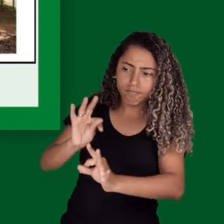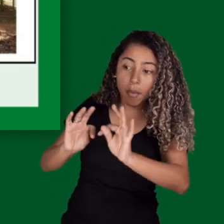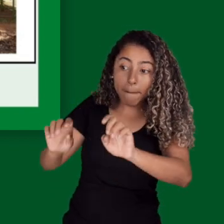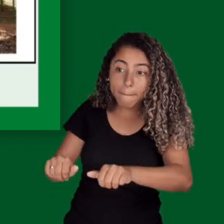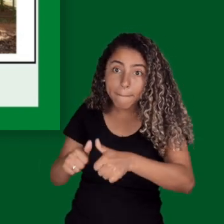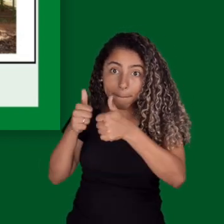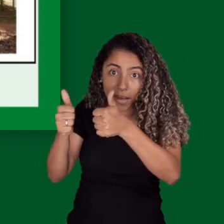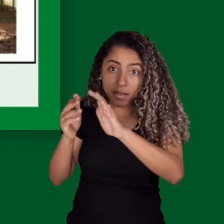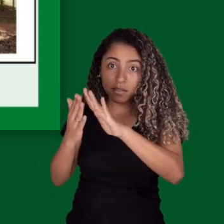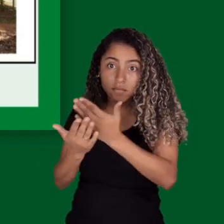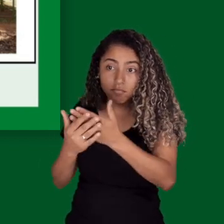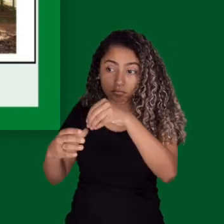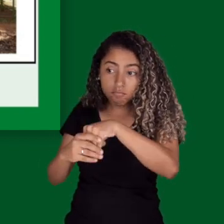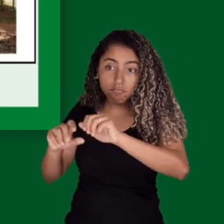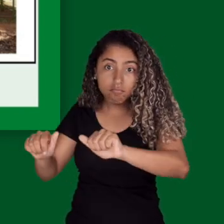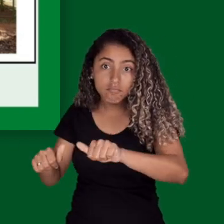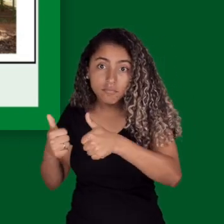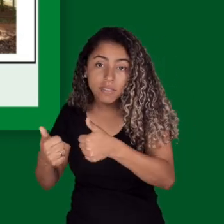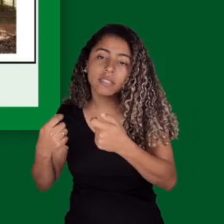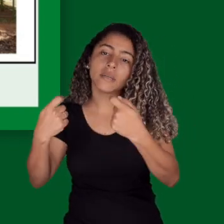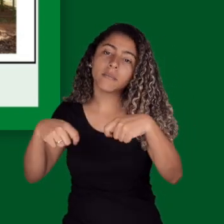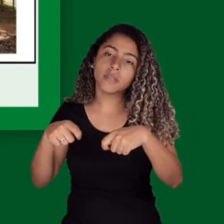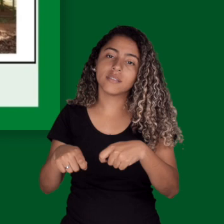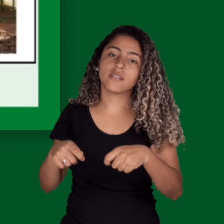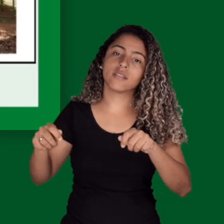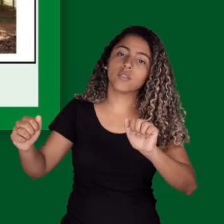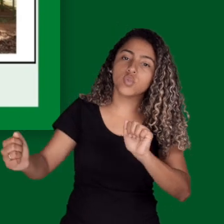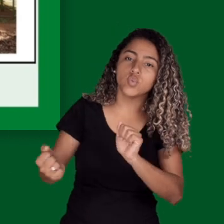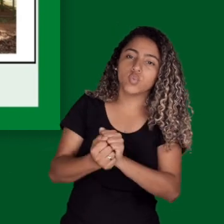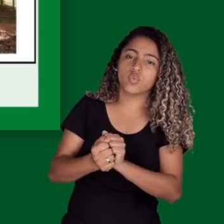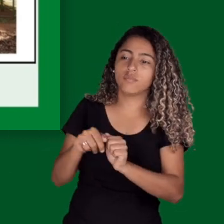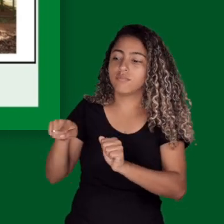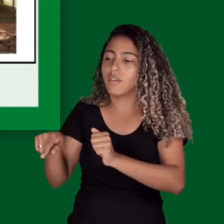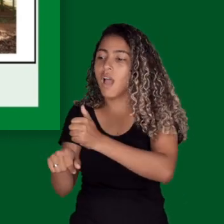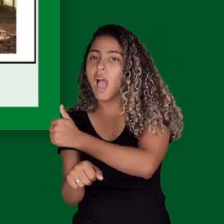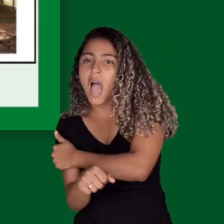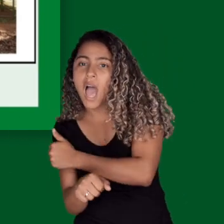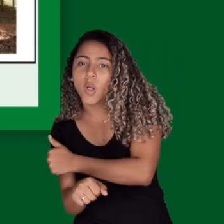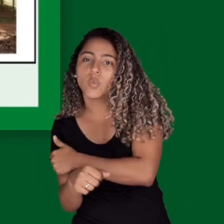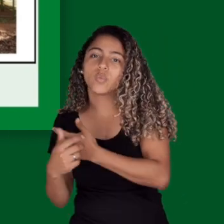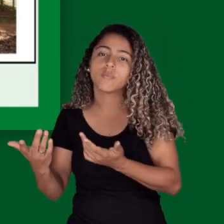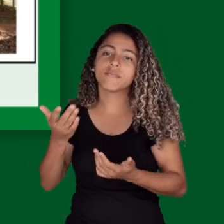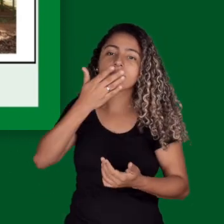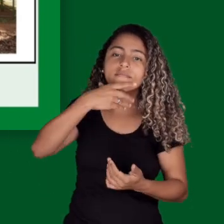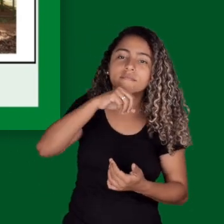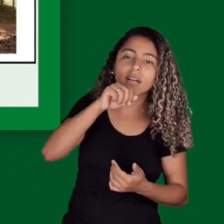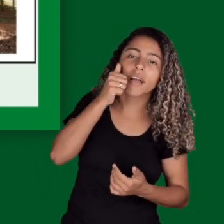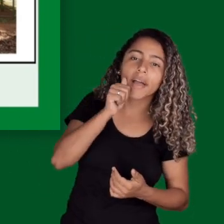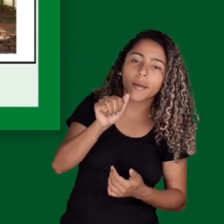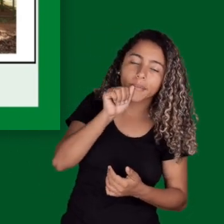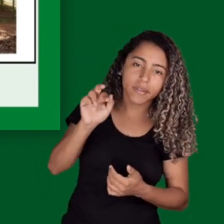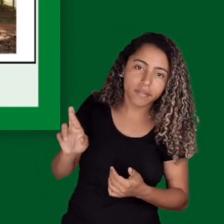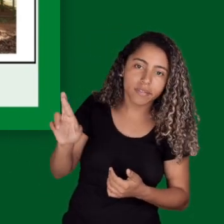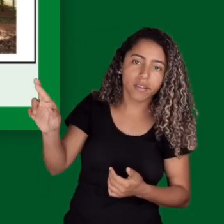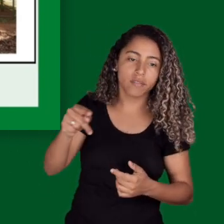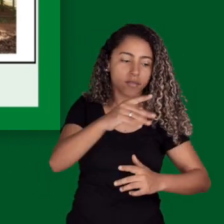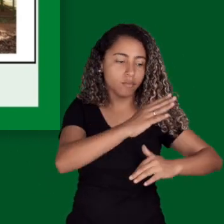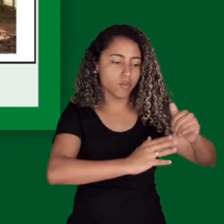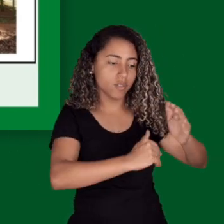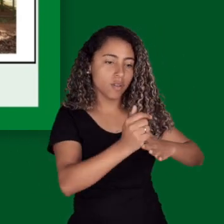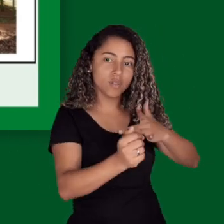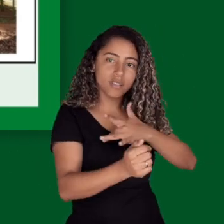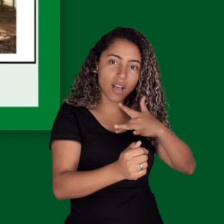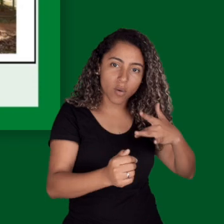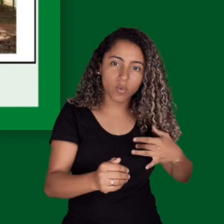bem-sucedido na escola, ele exige um trabalho em equipe entre o aluno, os pais, né, os responsáveis, e